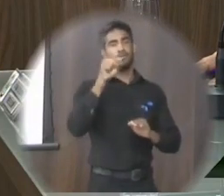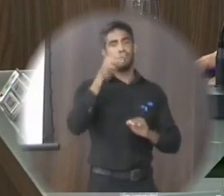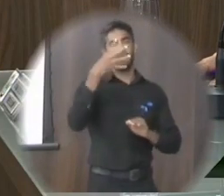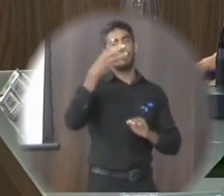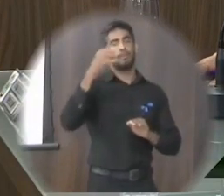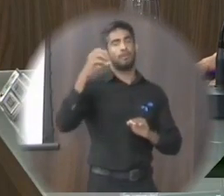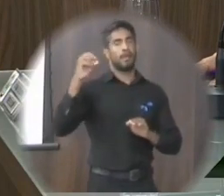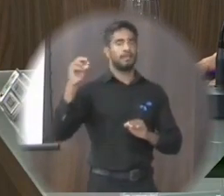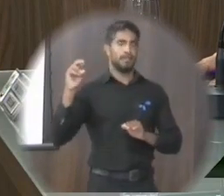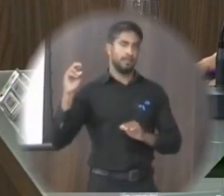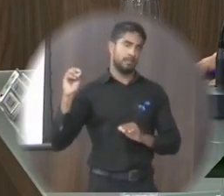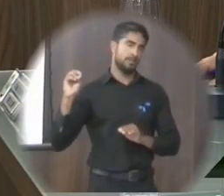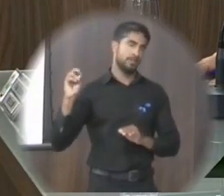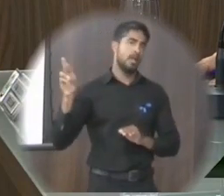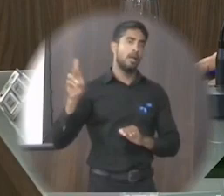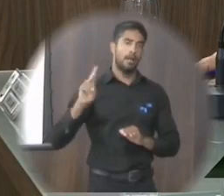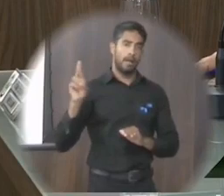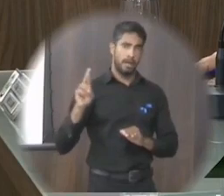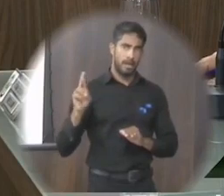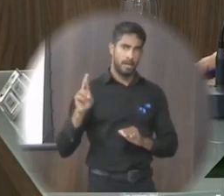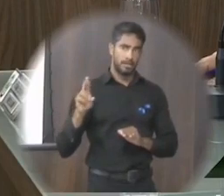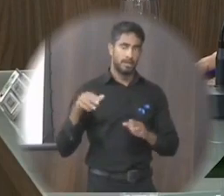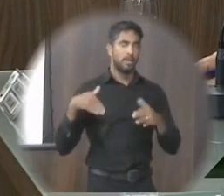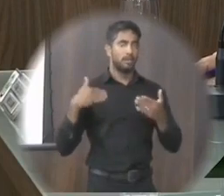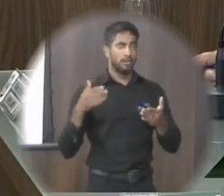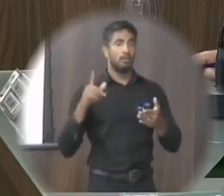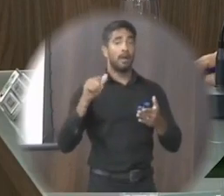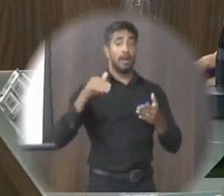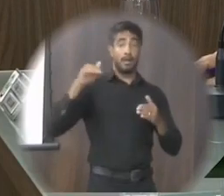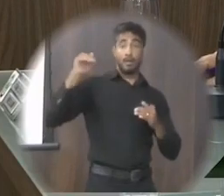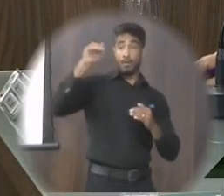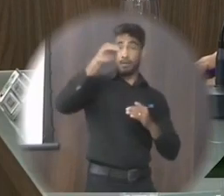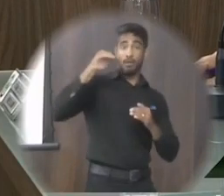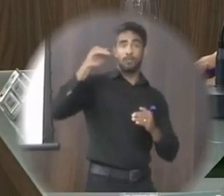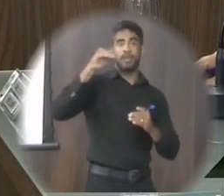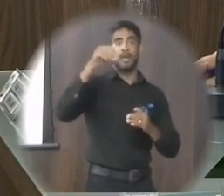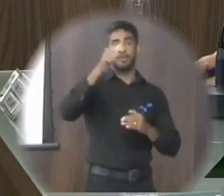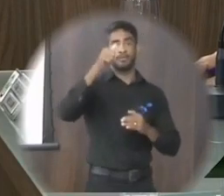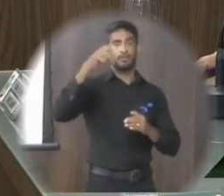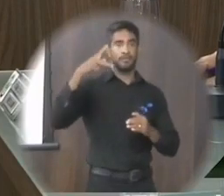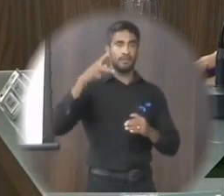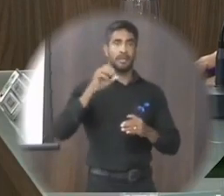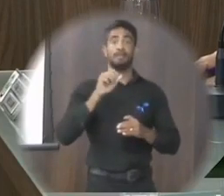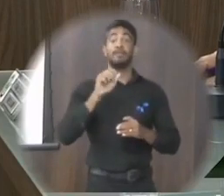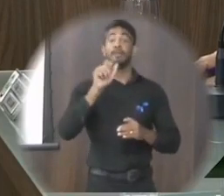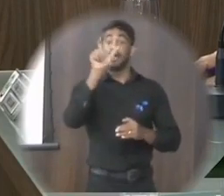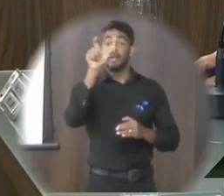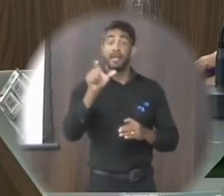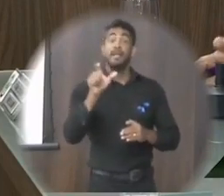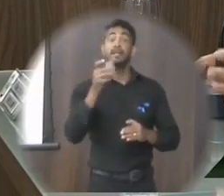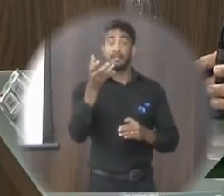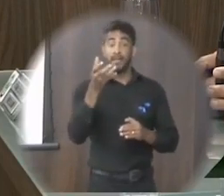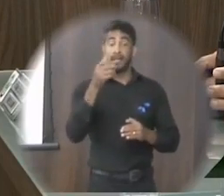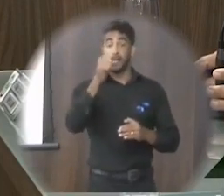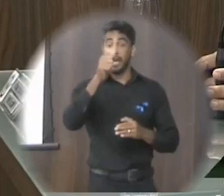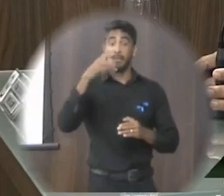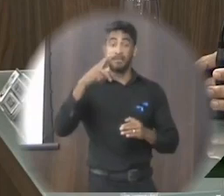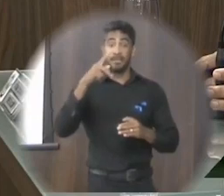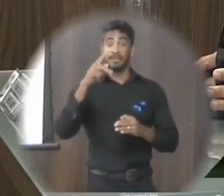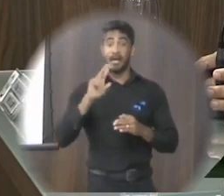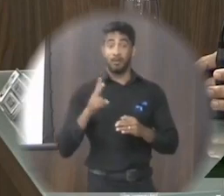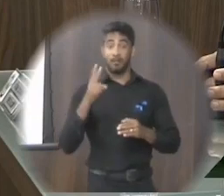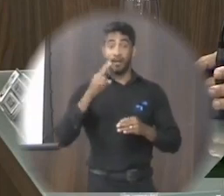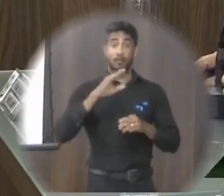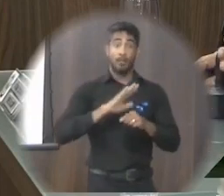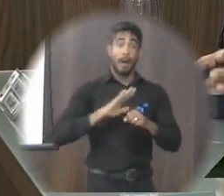6.400 e poucos reais. Então, esse é o teto de aposentadoria. Quem quiser aposentar com valor maior que